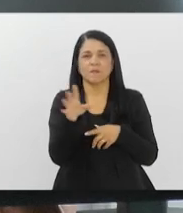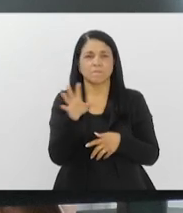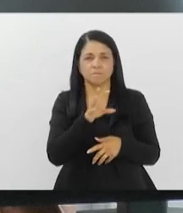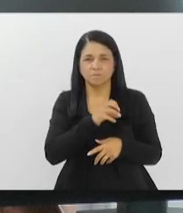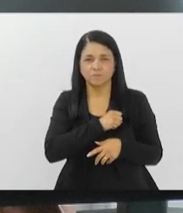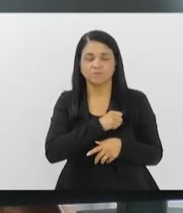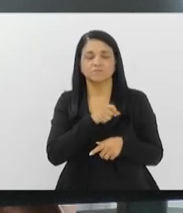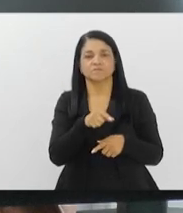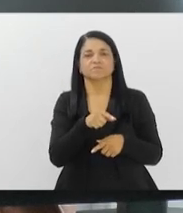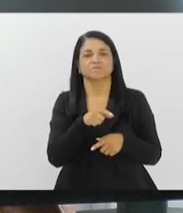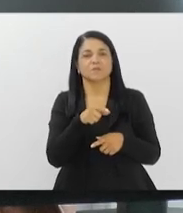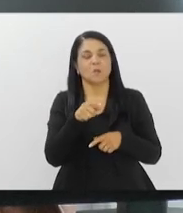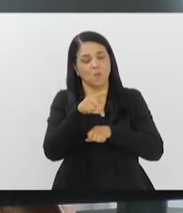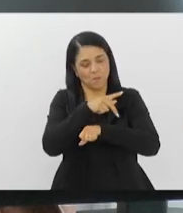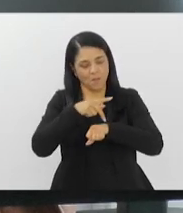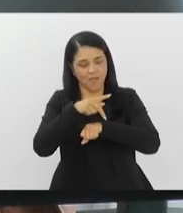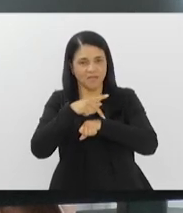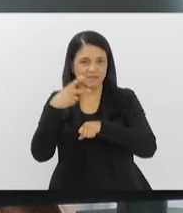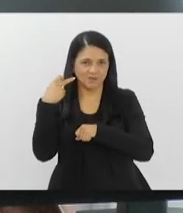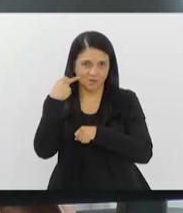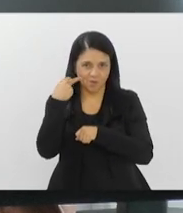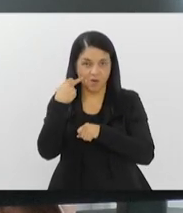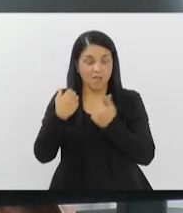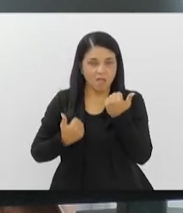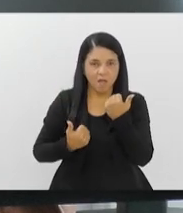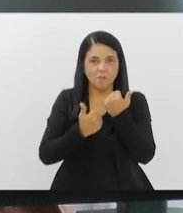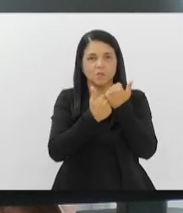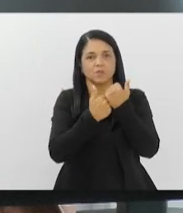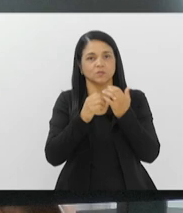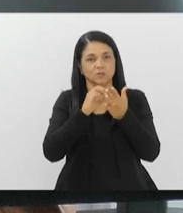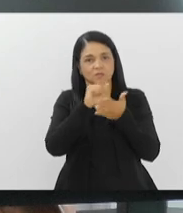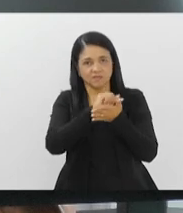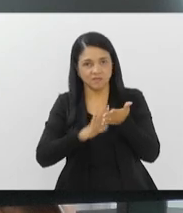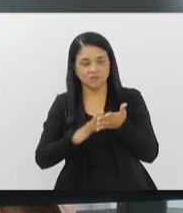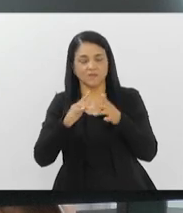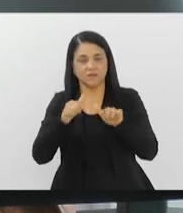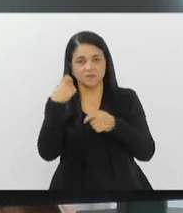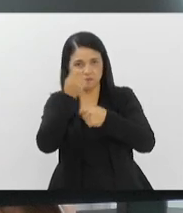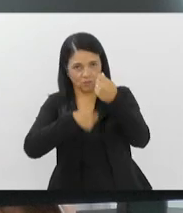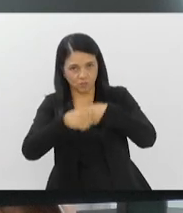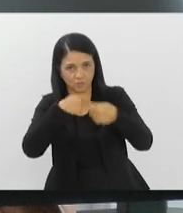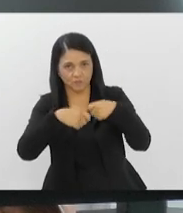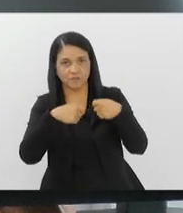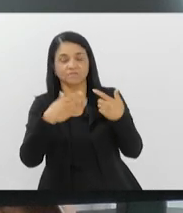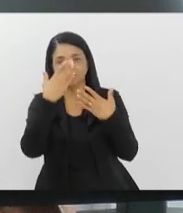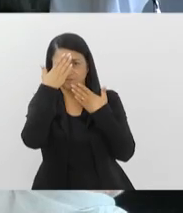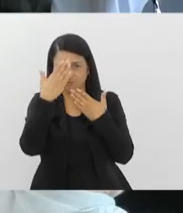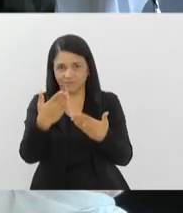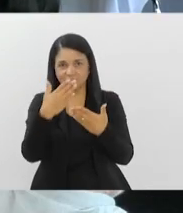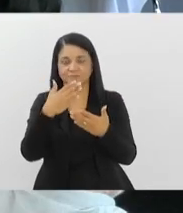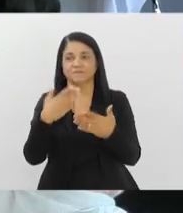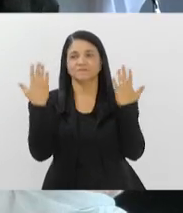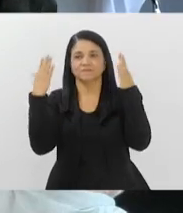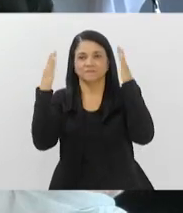apaixonado pelo seu país e apoiador das atividades econômicas. Obrigada.